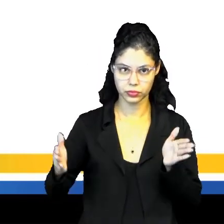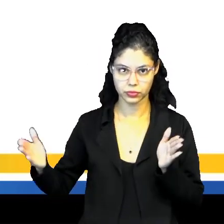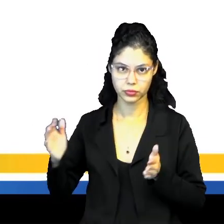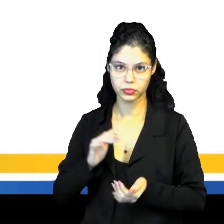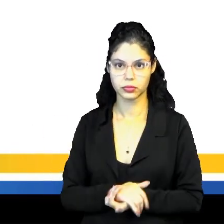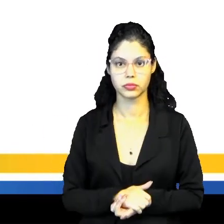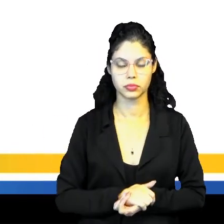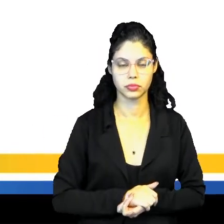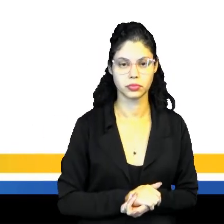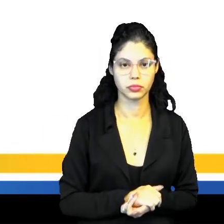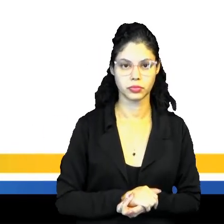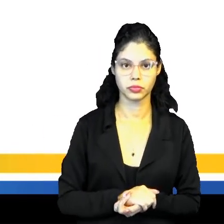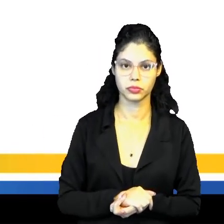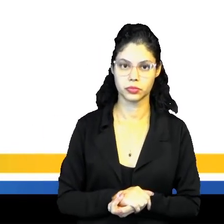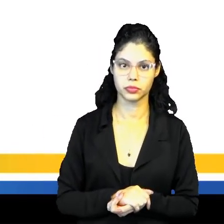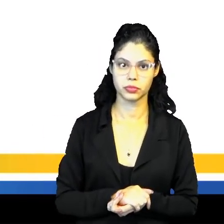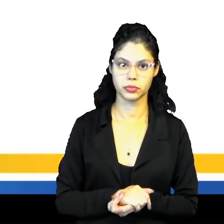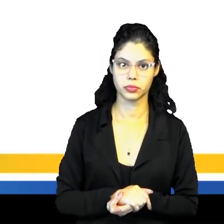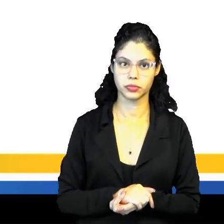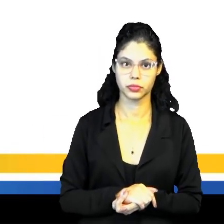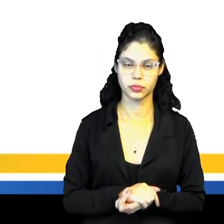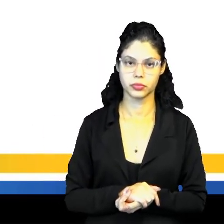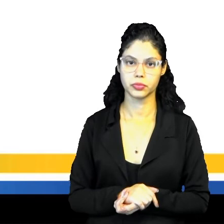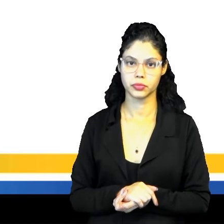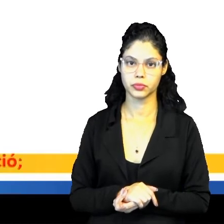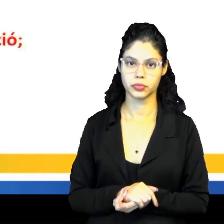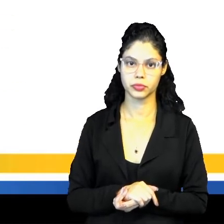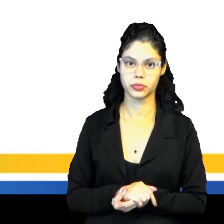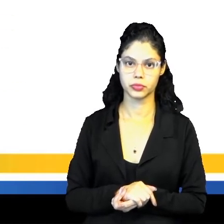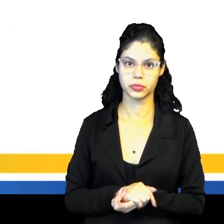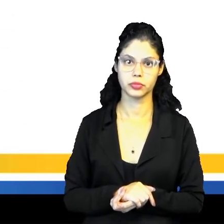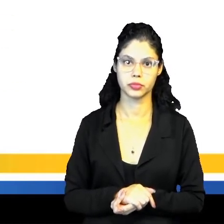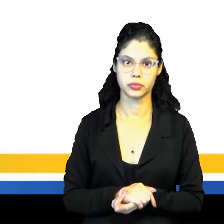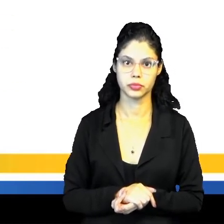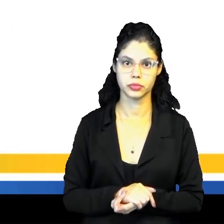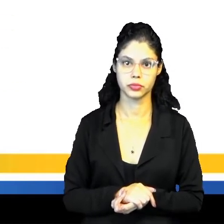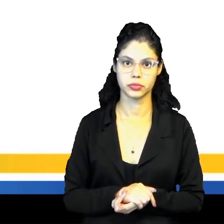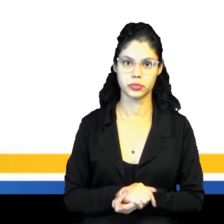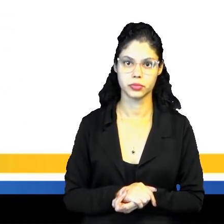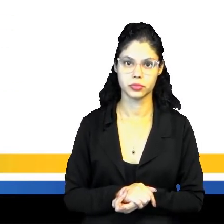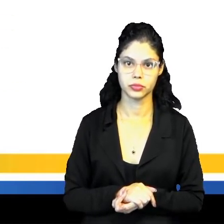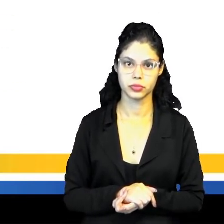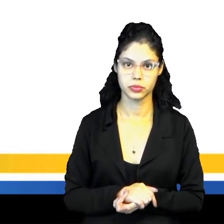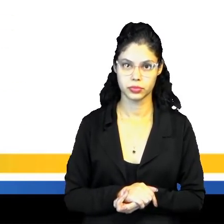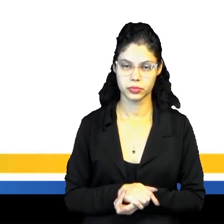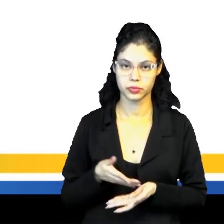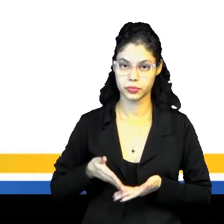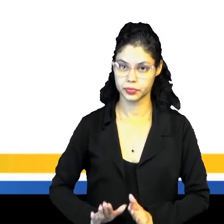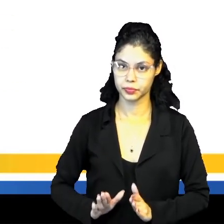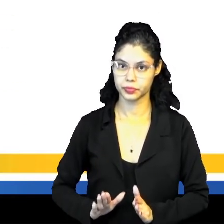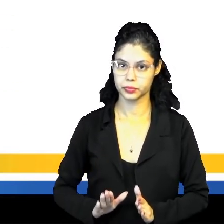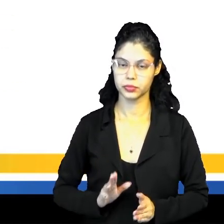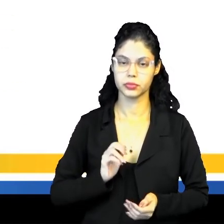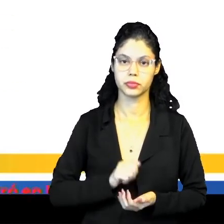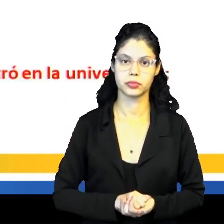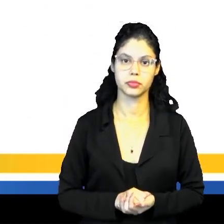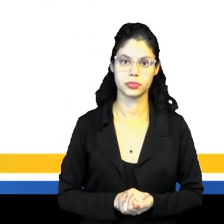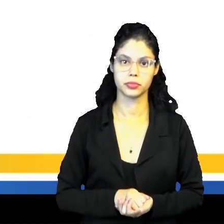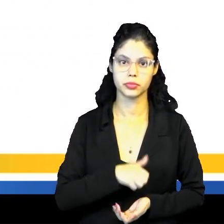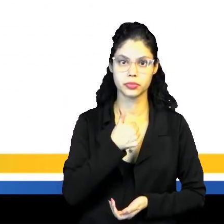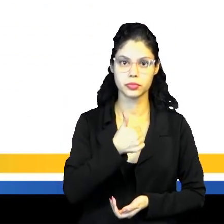ano ali dos fatos e dos acontecimentos. Então, em 1922, é o primeiro ano, Carlos nasceu, né?